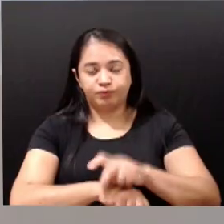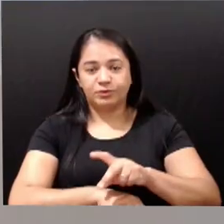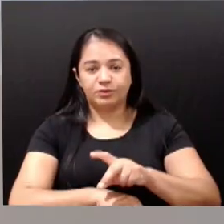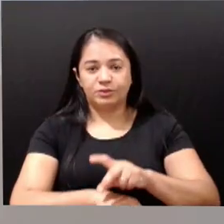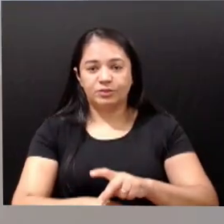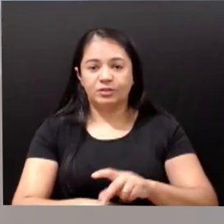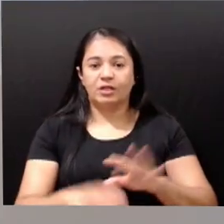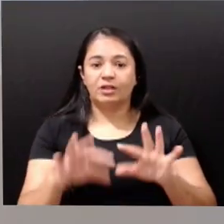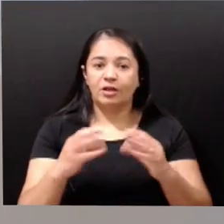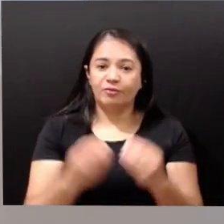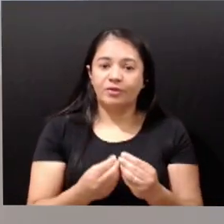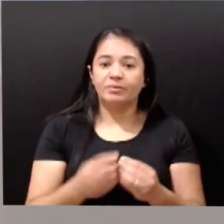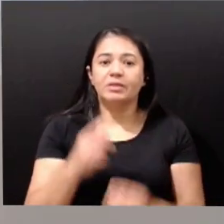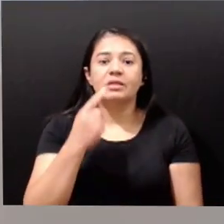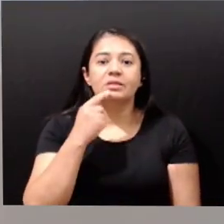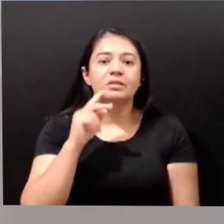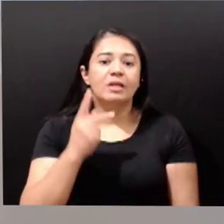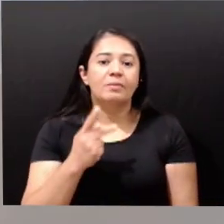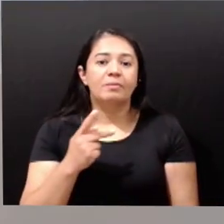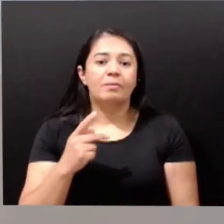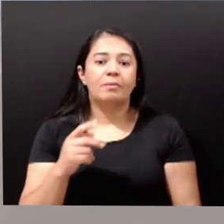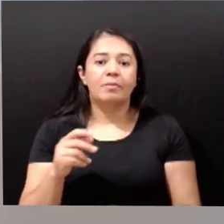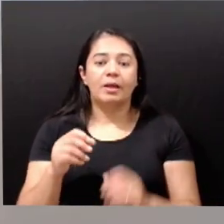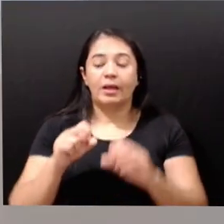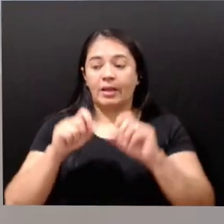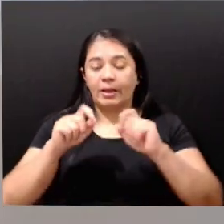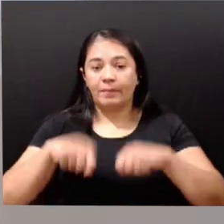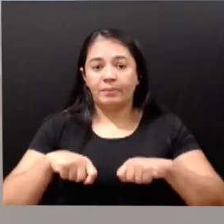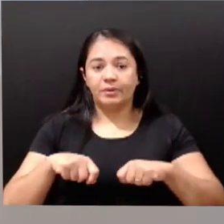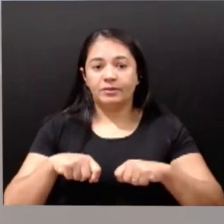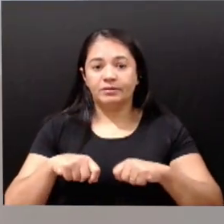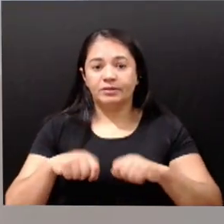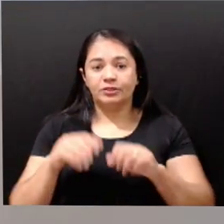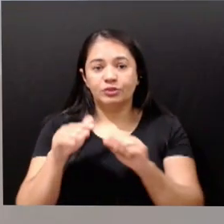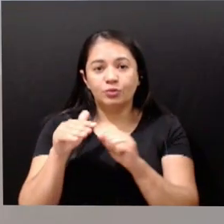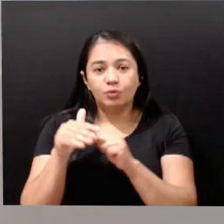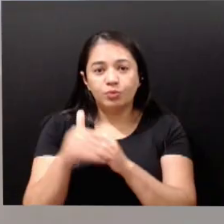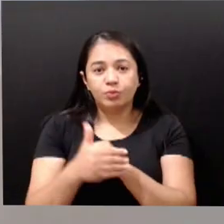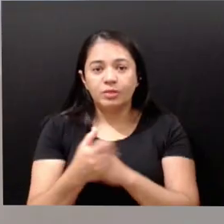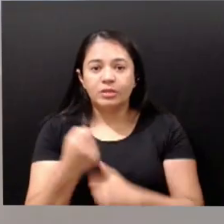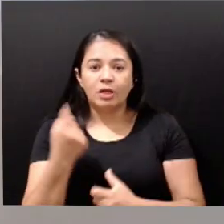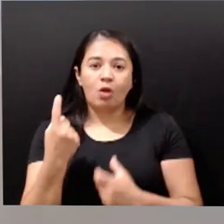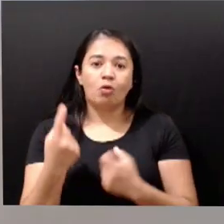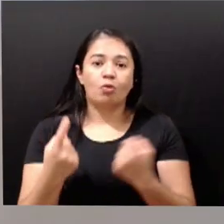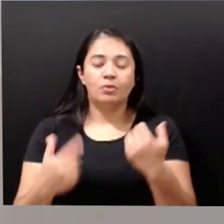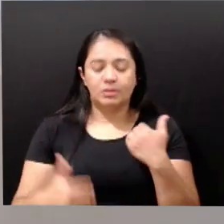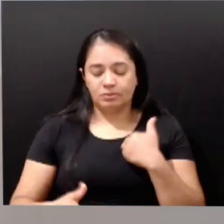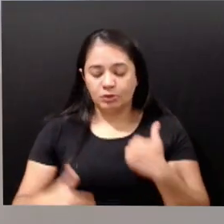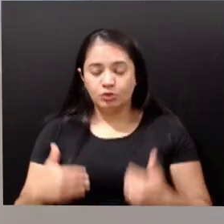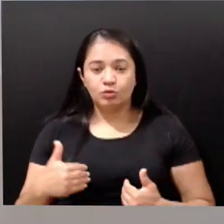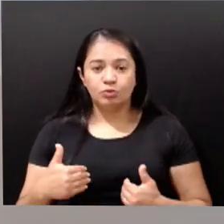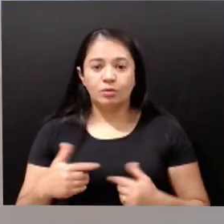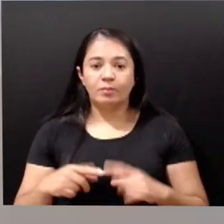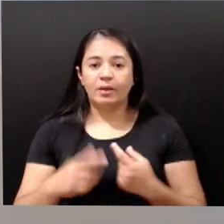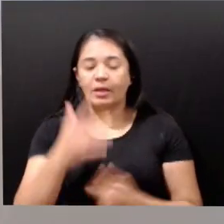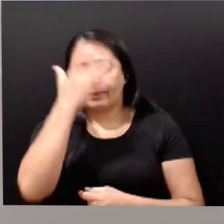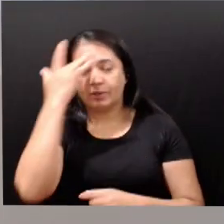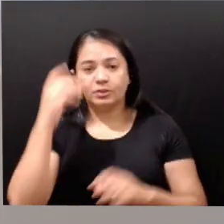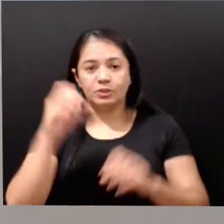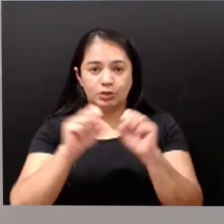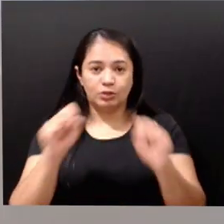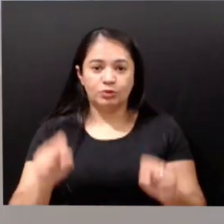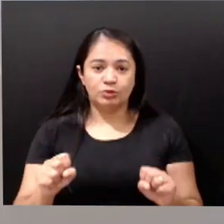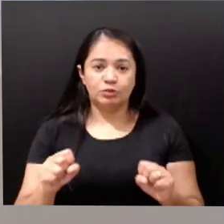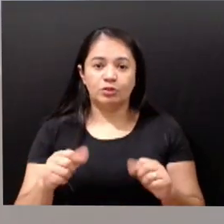tal como o vírus da família dos herpes, né, ele tem uma capacidade de se esconder em algumas células do nosso corpo. Para um indivíduo que tem um